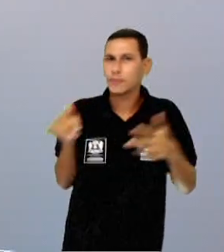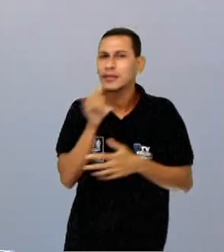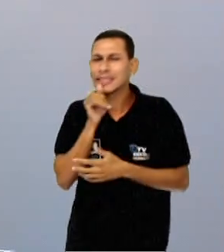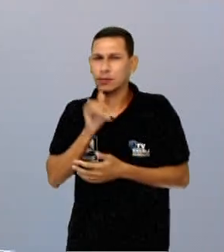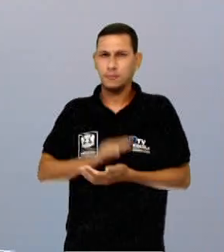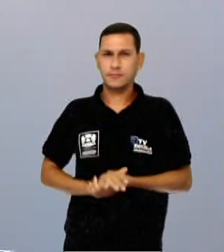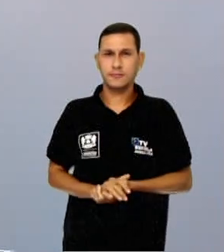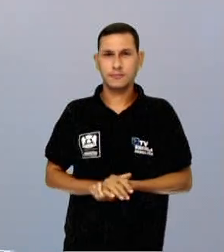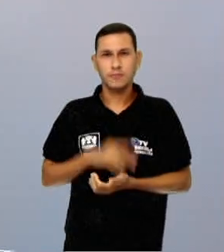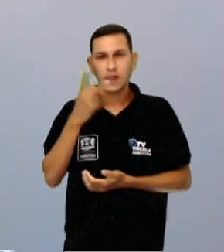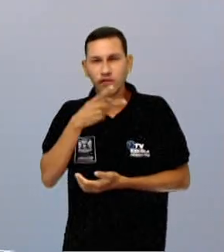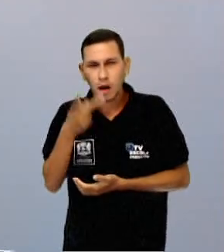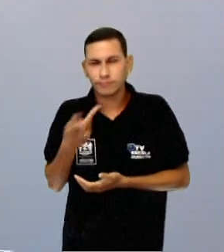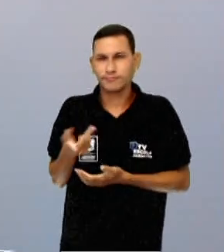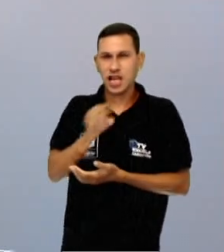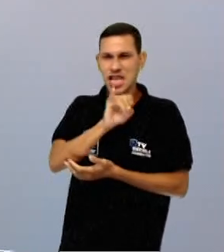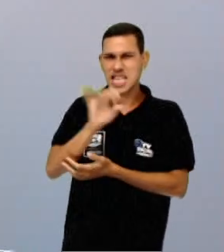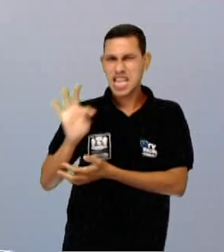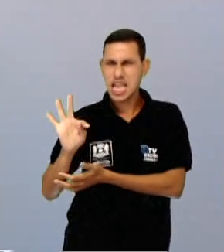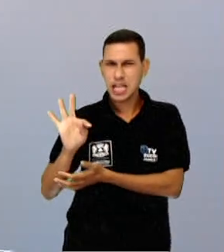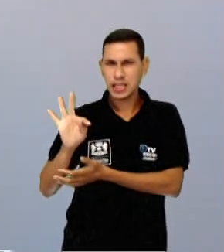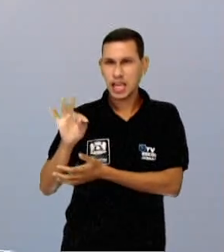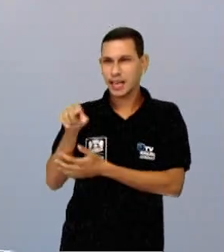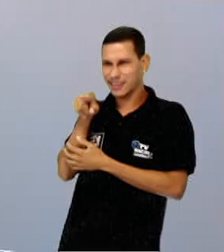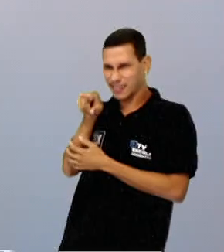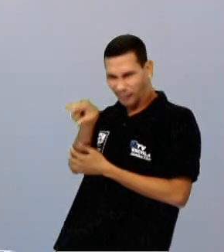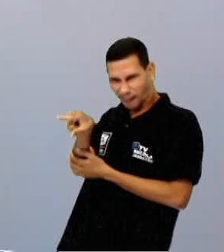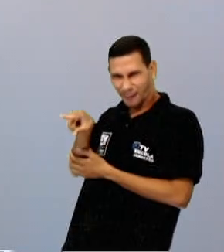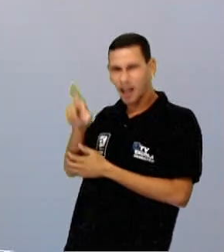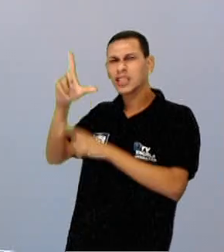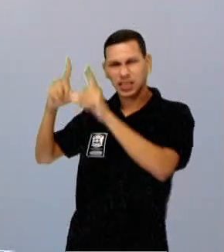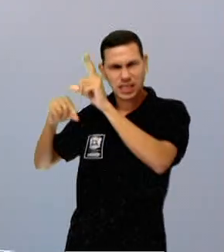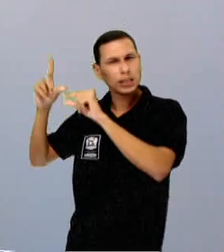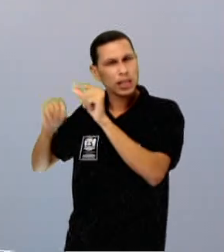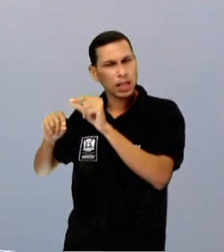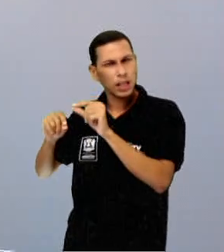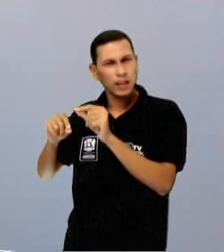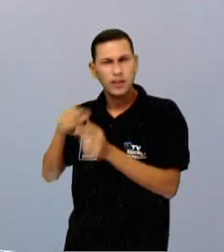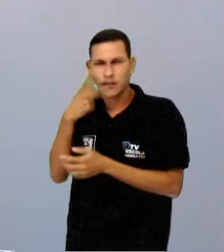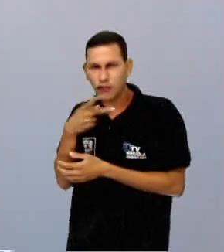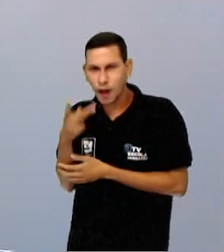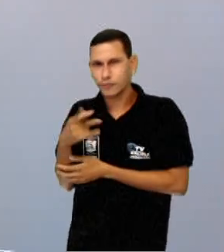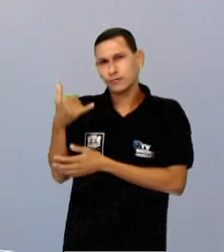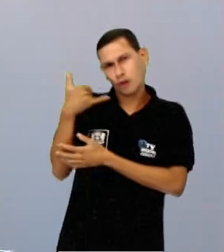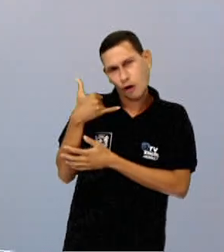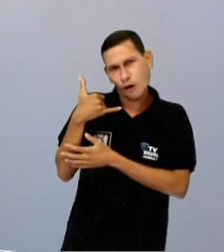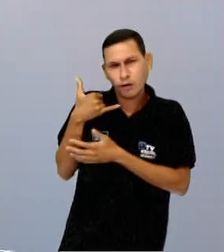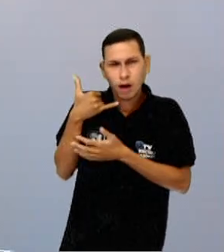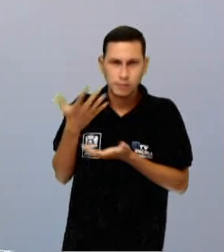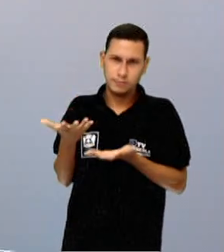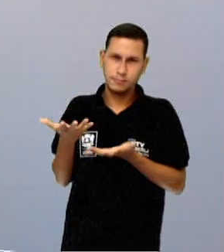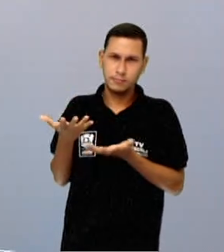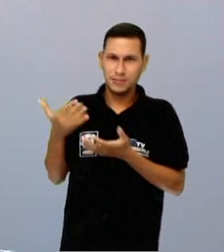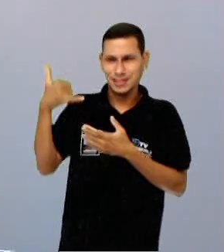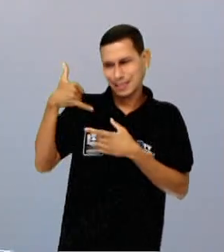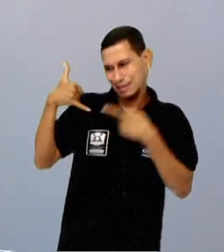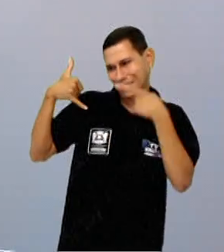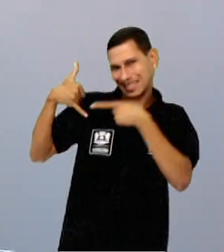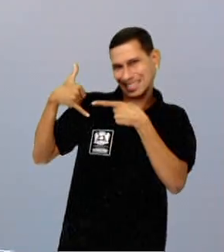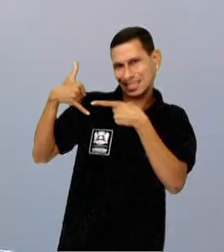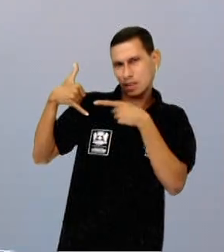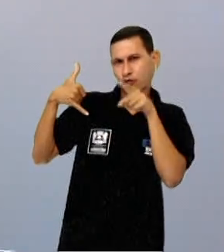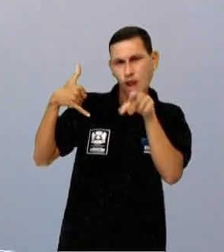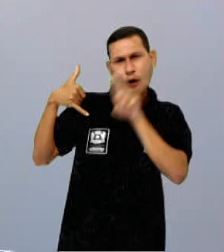quando eu digo it is chinese eu tô me referindo a o celular ao smartphone